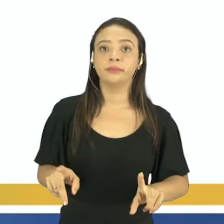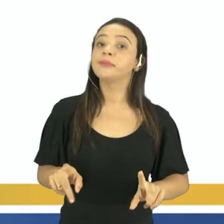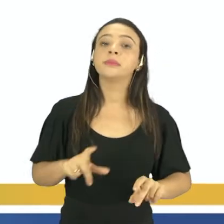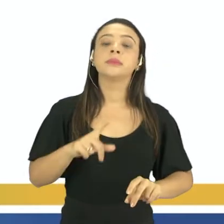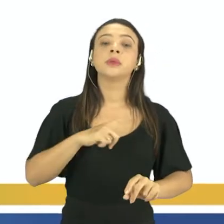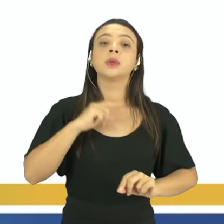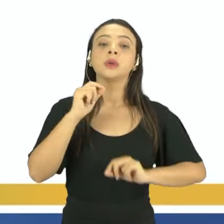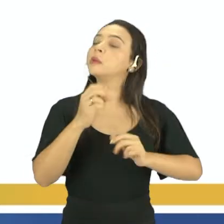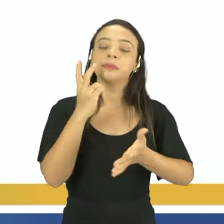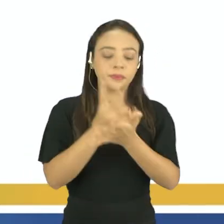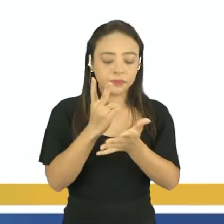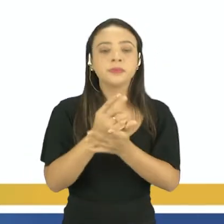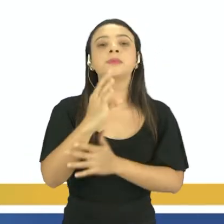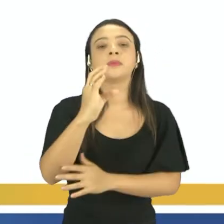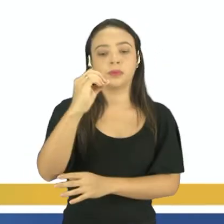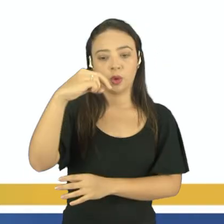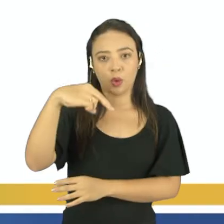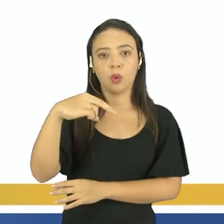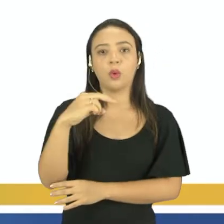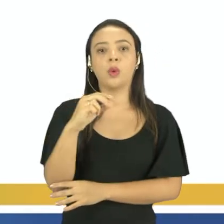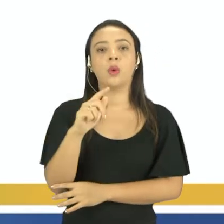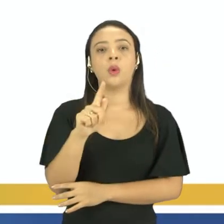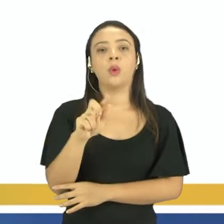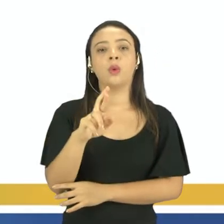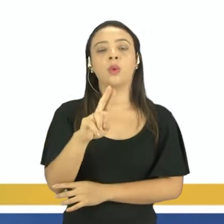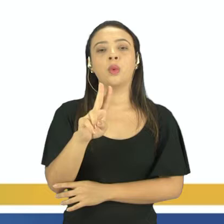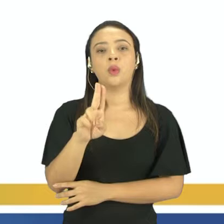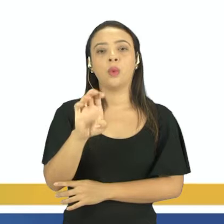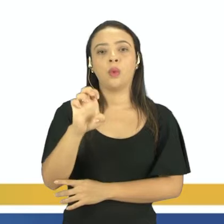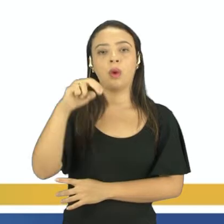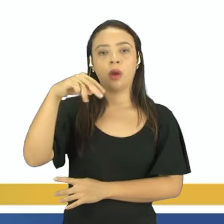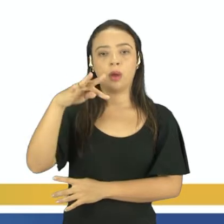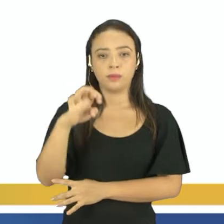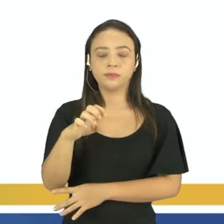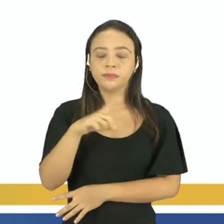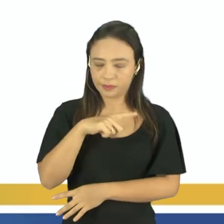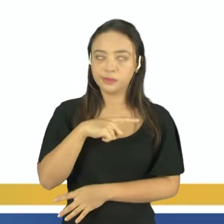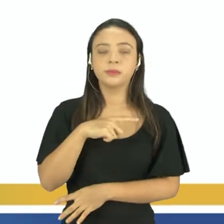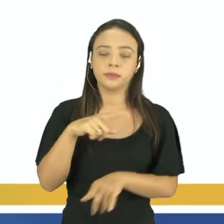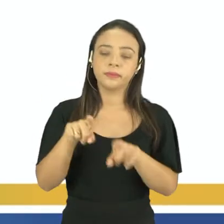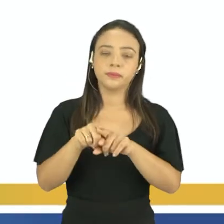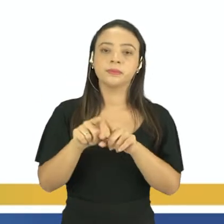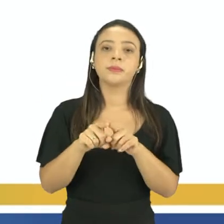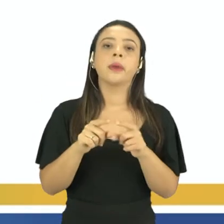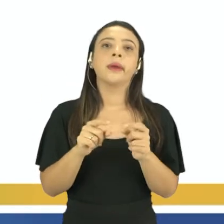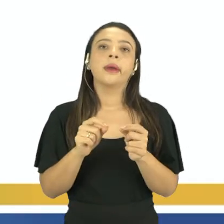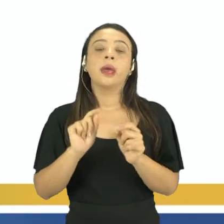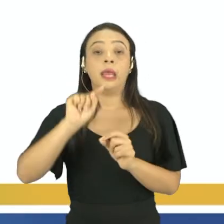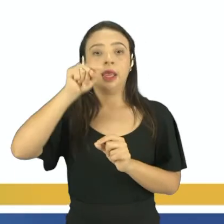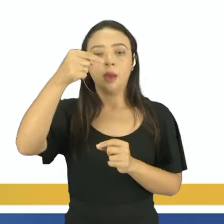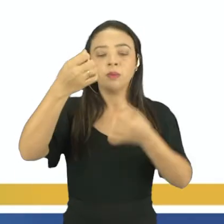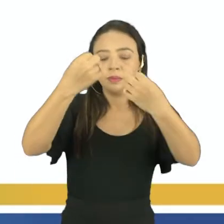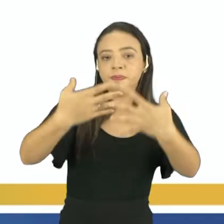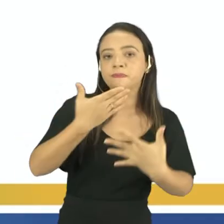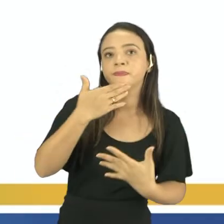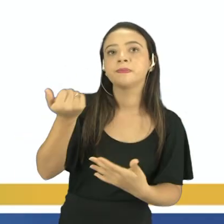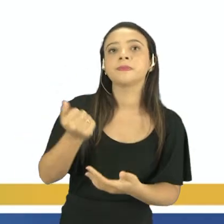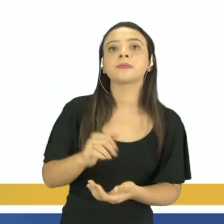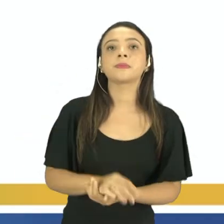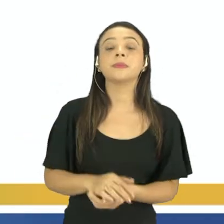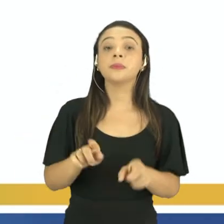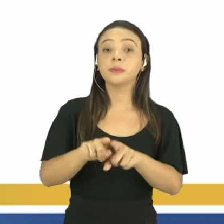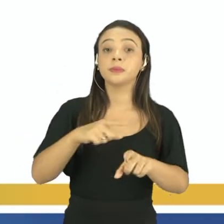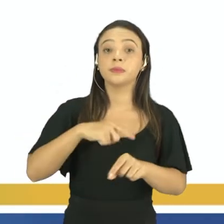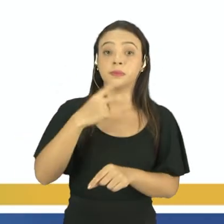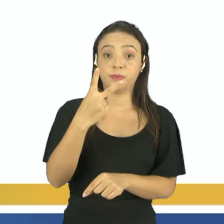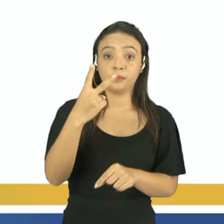sempre congruentes. Vocês vão ver isso em conteúdos posteriores. E dois ângulos adjacentes, eles são